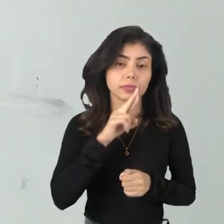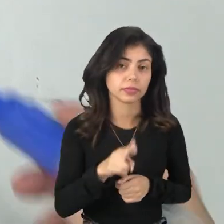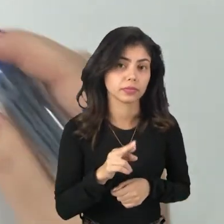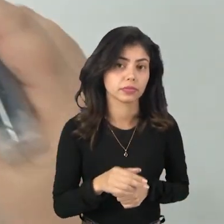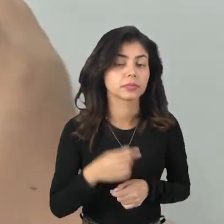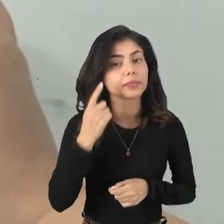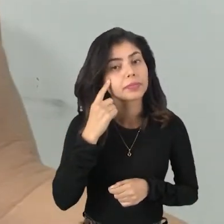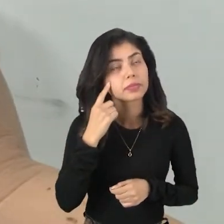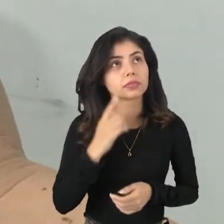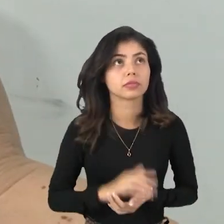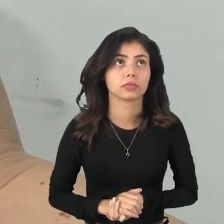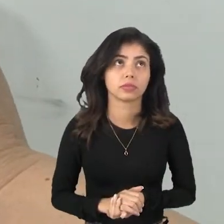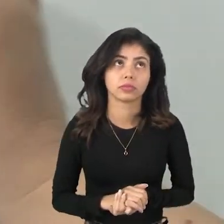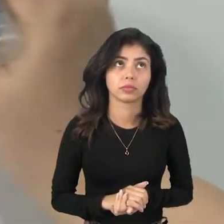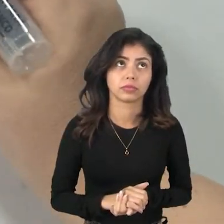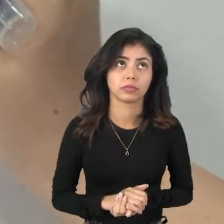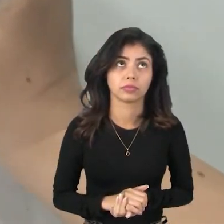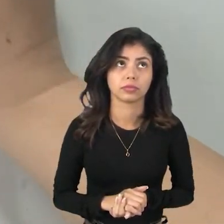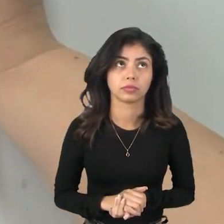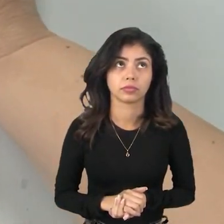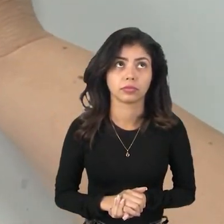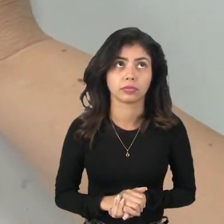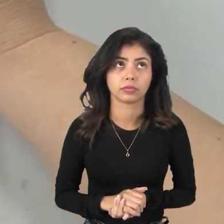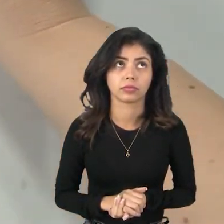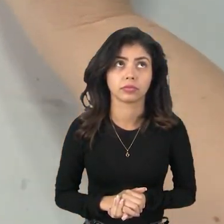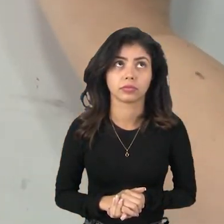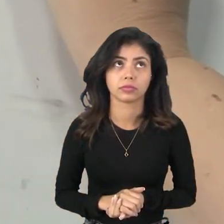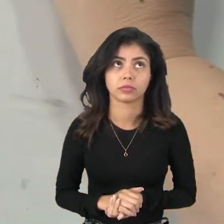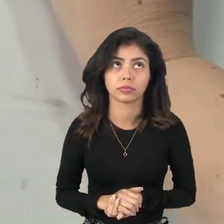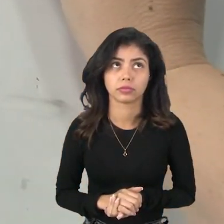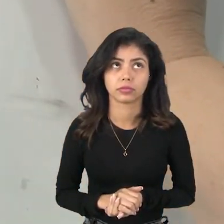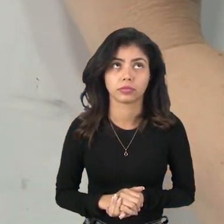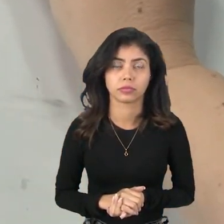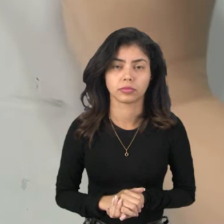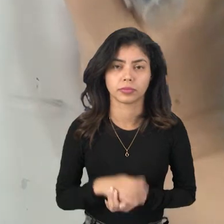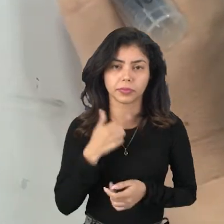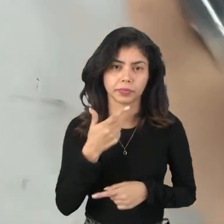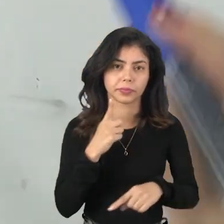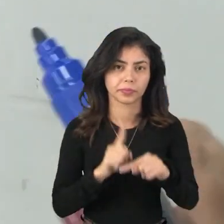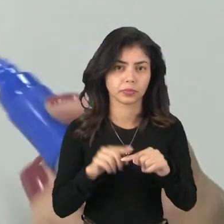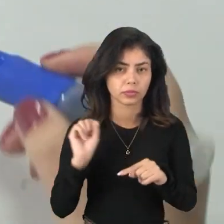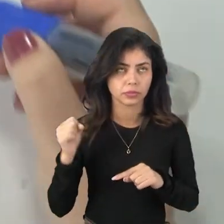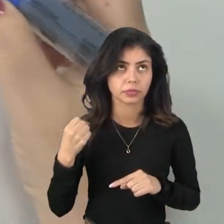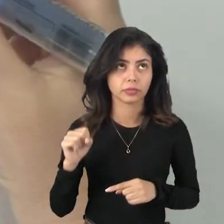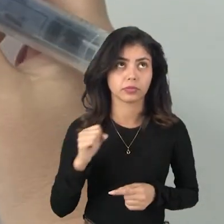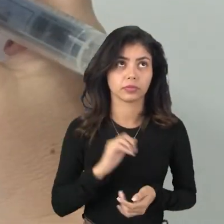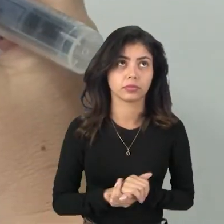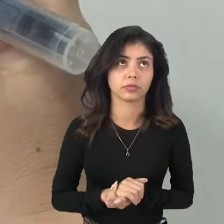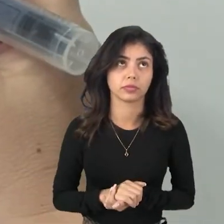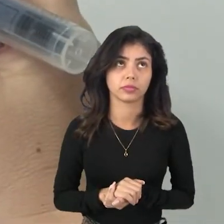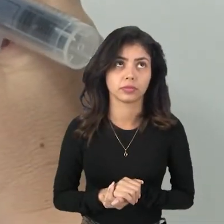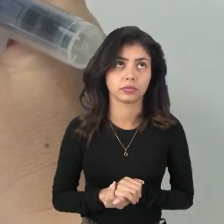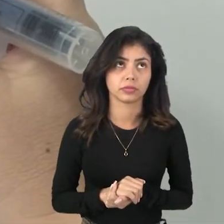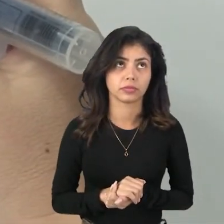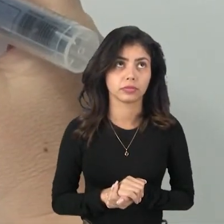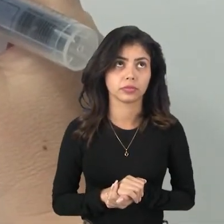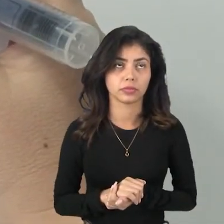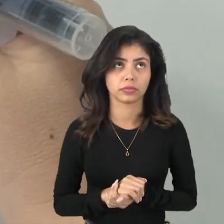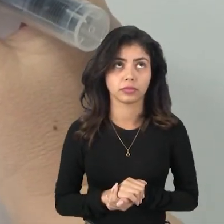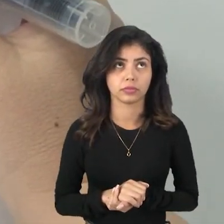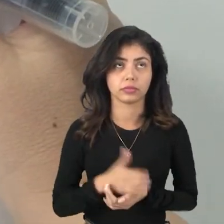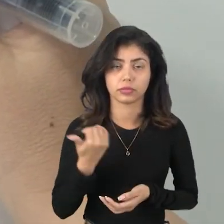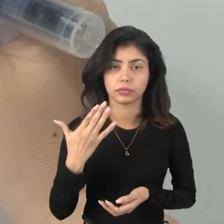fazer um cálculo mental né dois vou somar primeiro esse dois mais oito eu